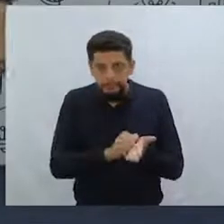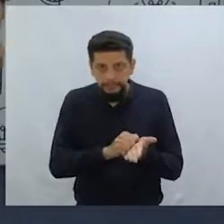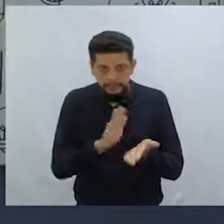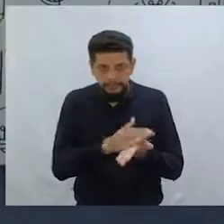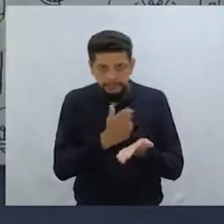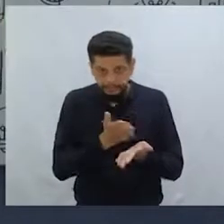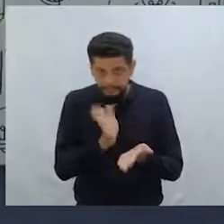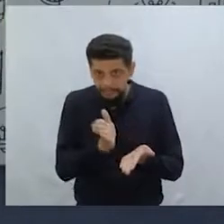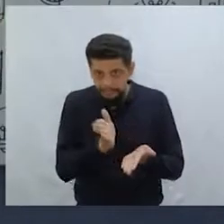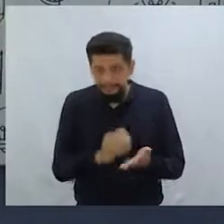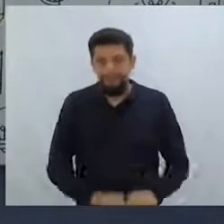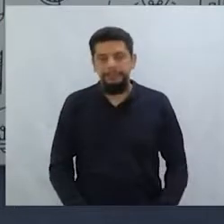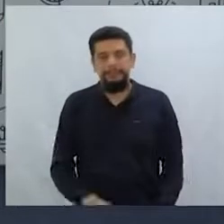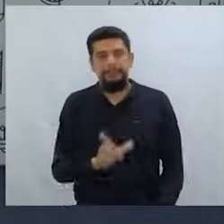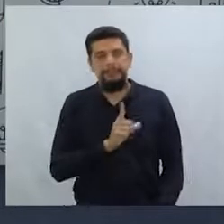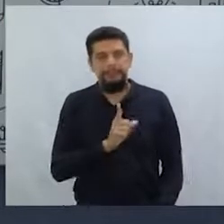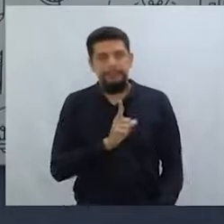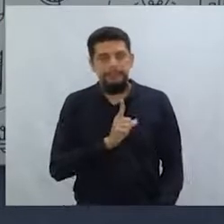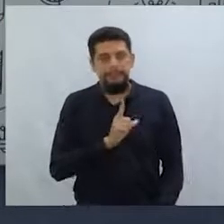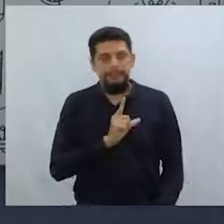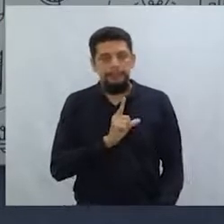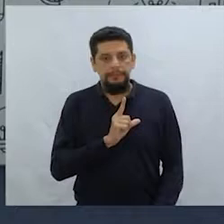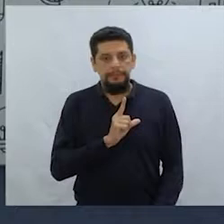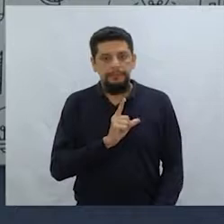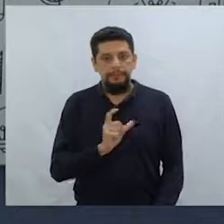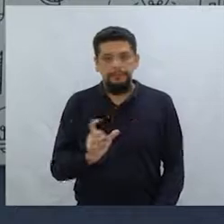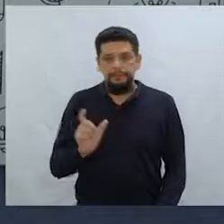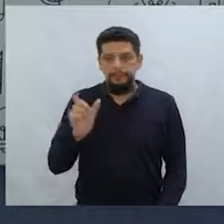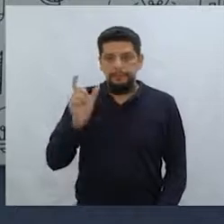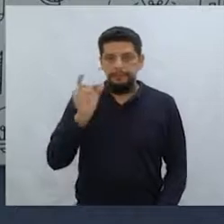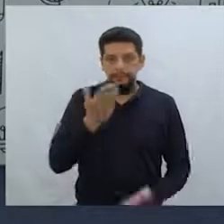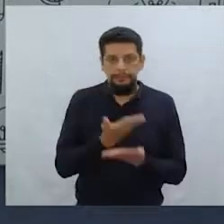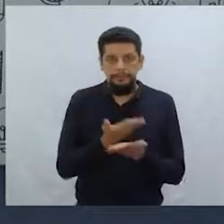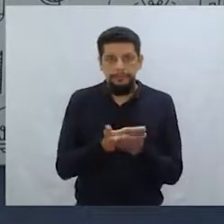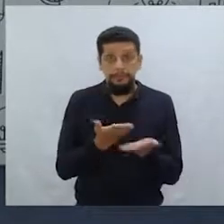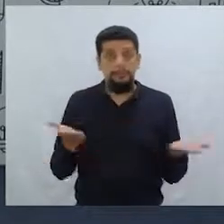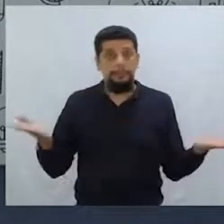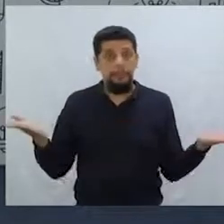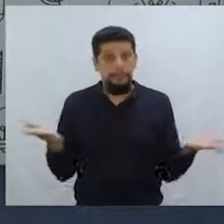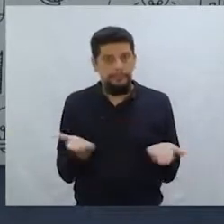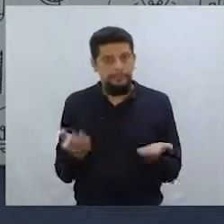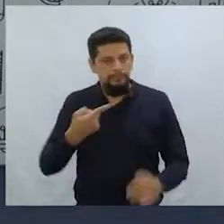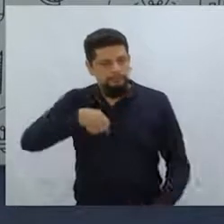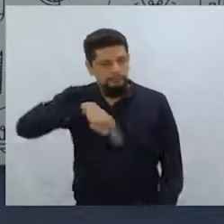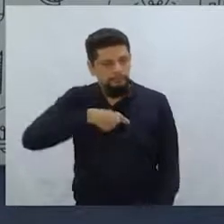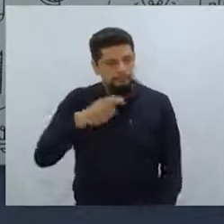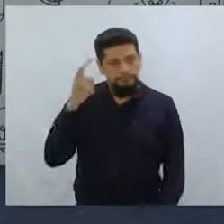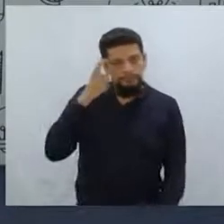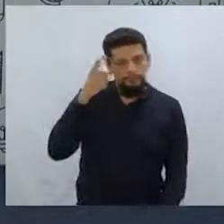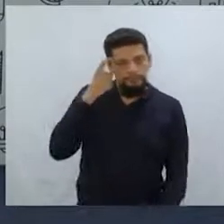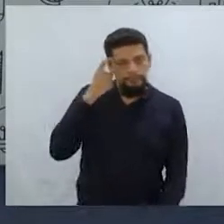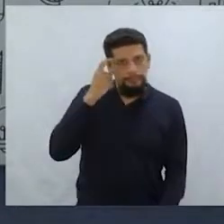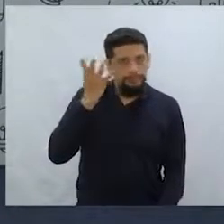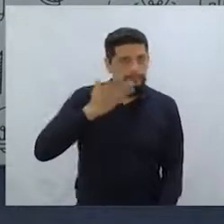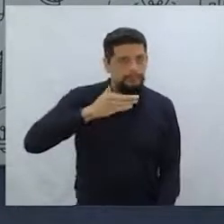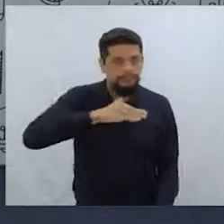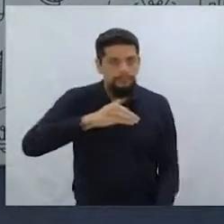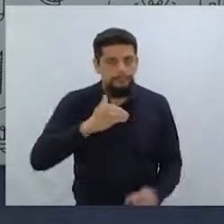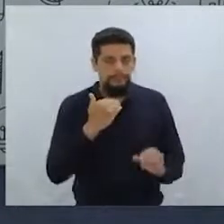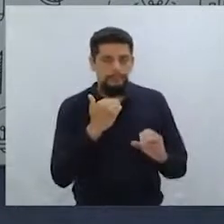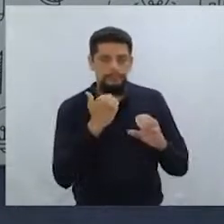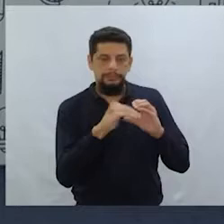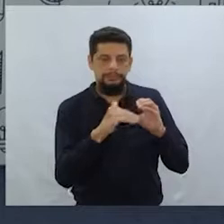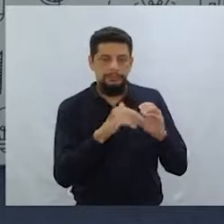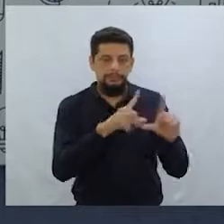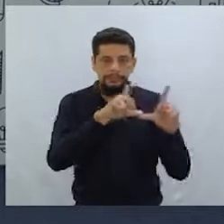Registrado no caderno. Então, nós temos lá na nossa, nessa nossa aula de hoje, que nós pensamos e que as